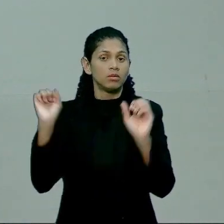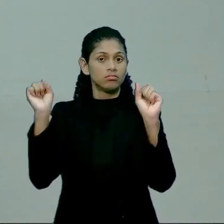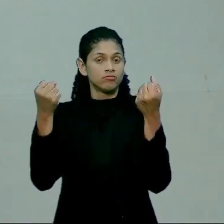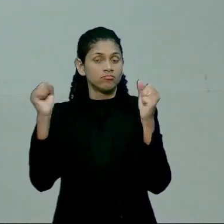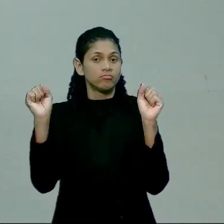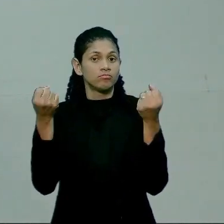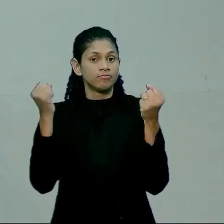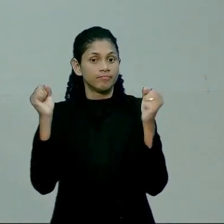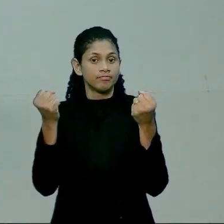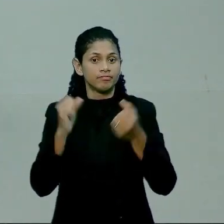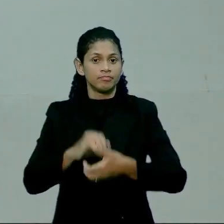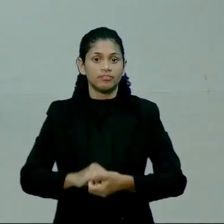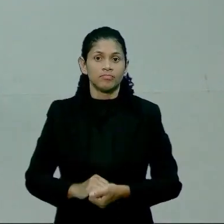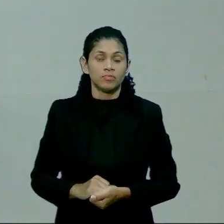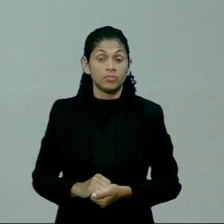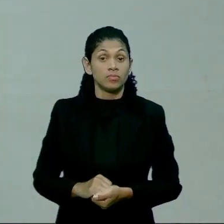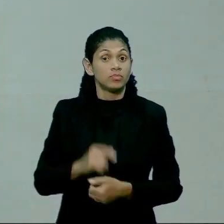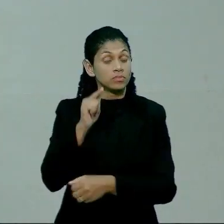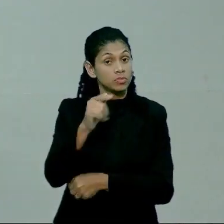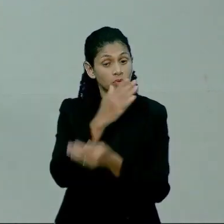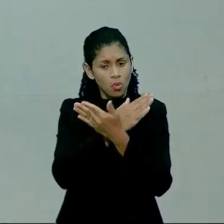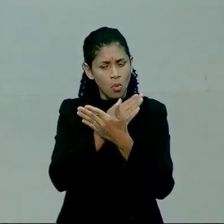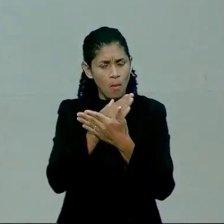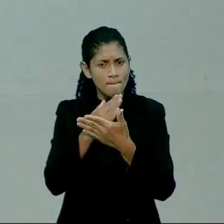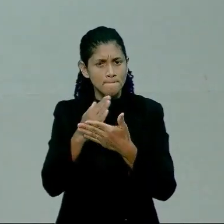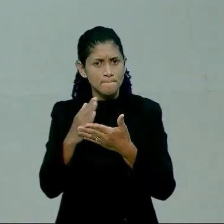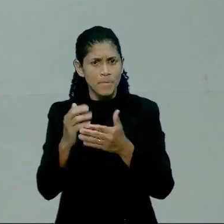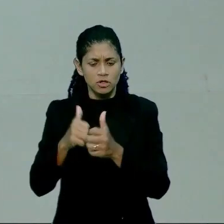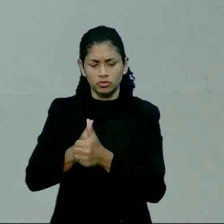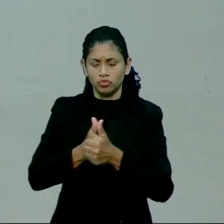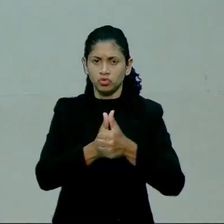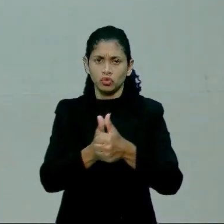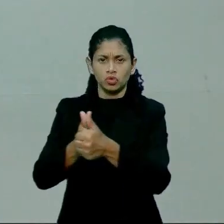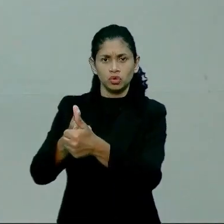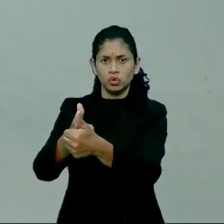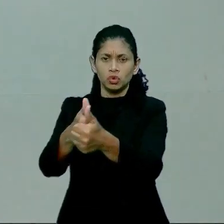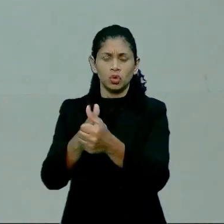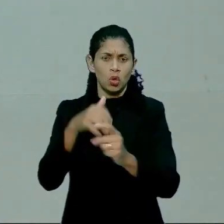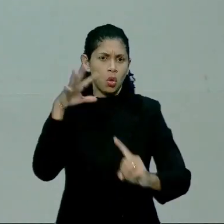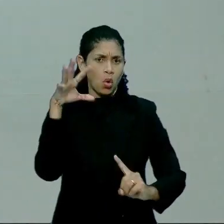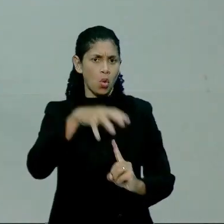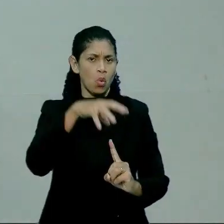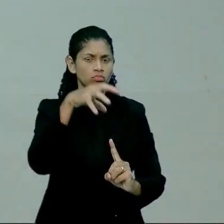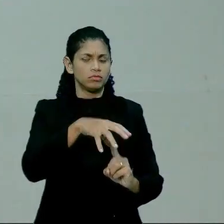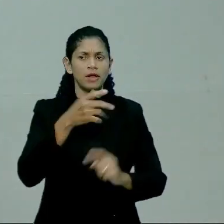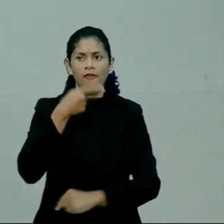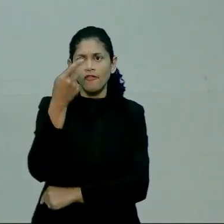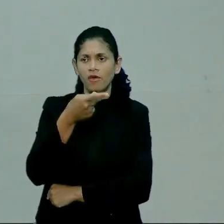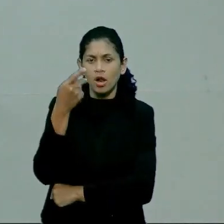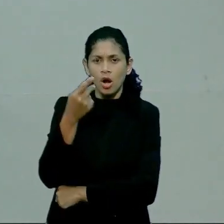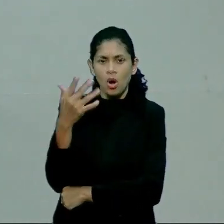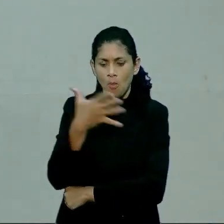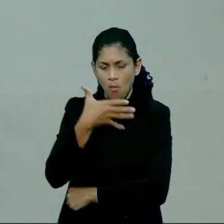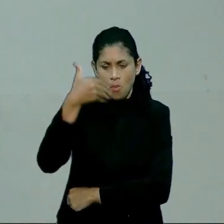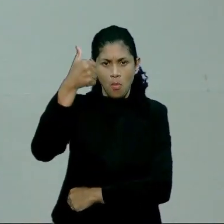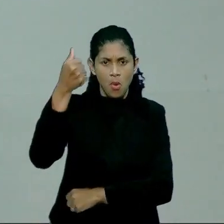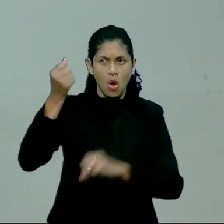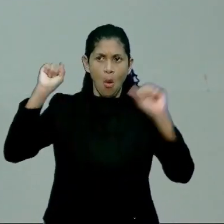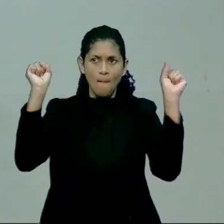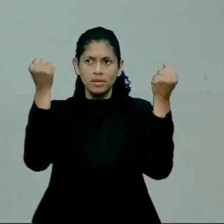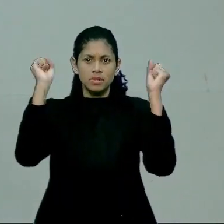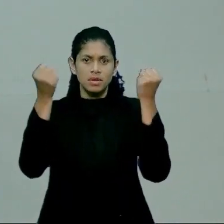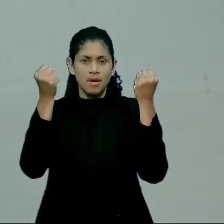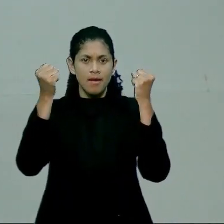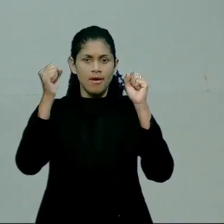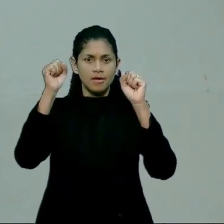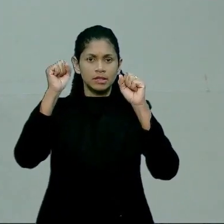genéricos. Ah, você começa a seguir um influenciador e ele fala que o melhor treino é aquele de você fazer uma série de agachamentos,